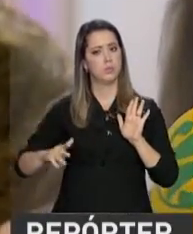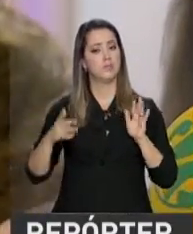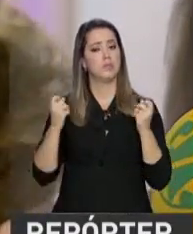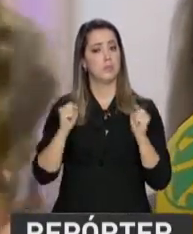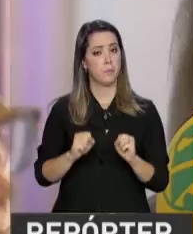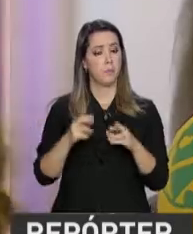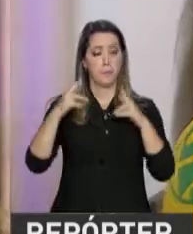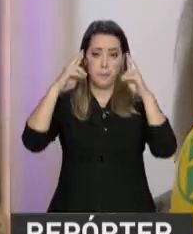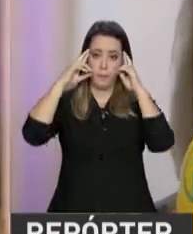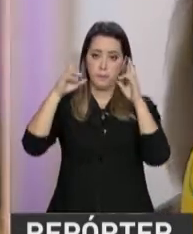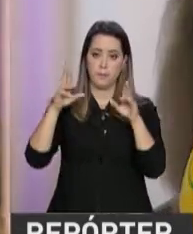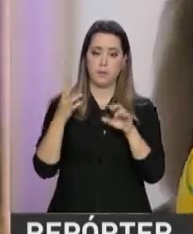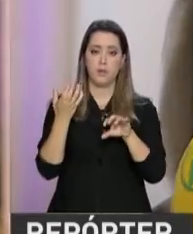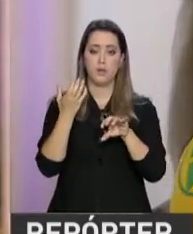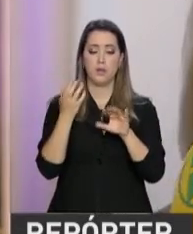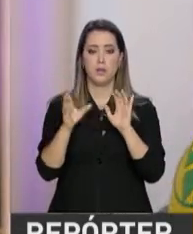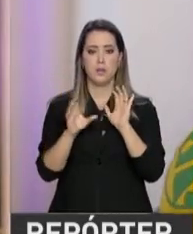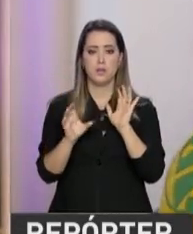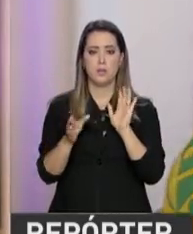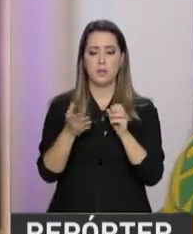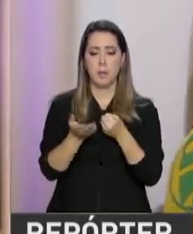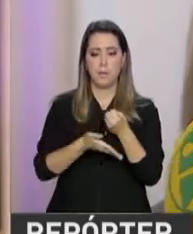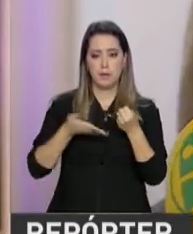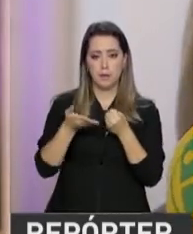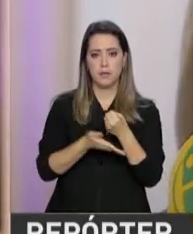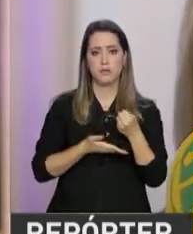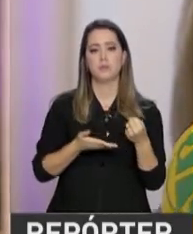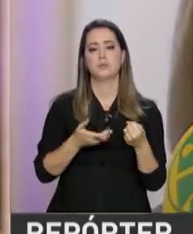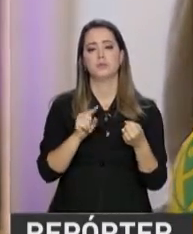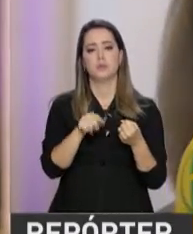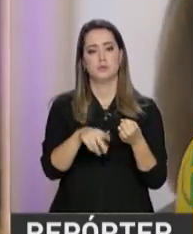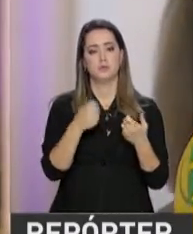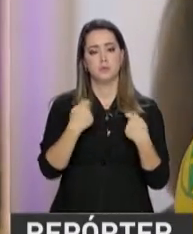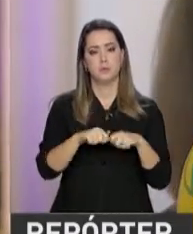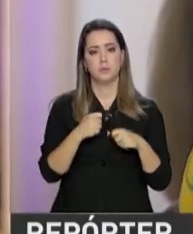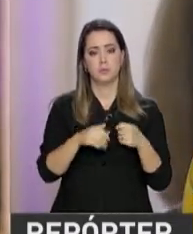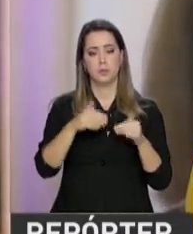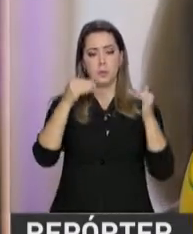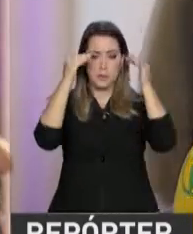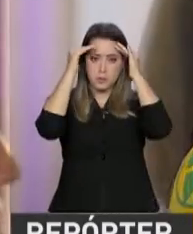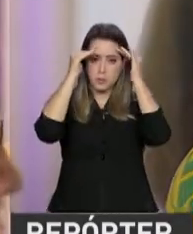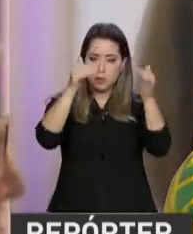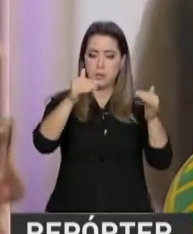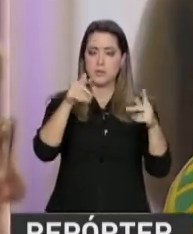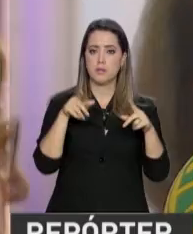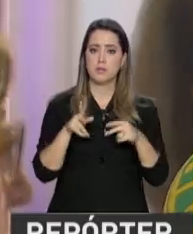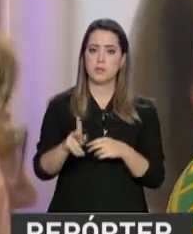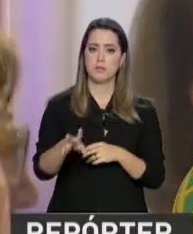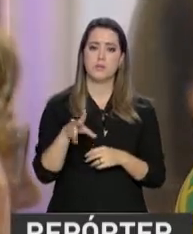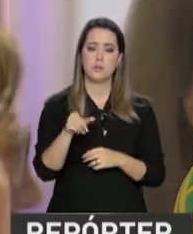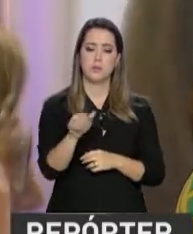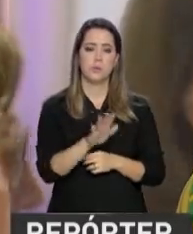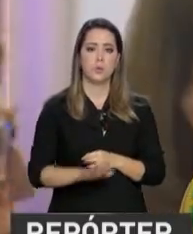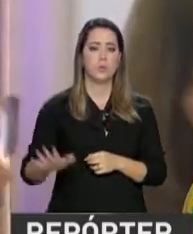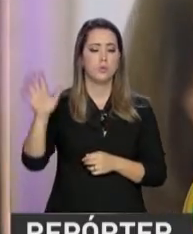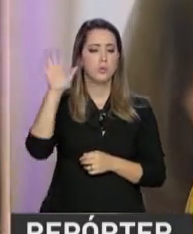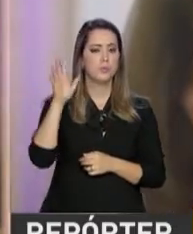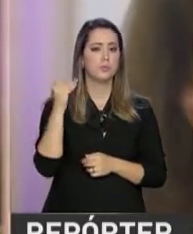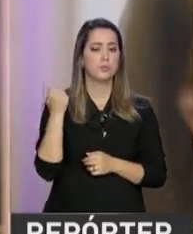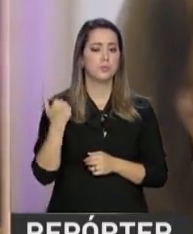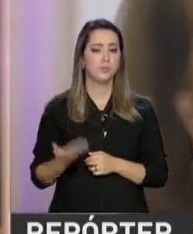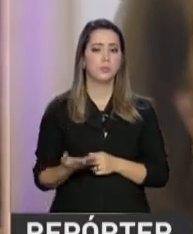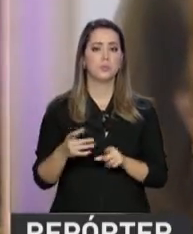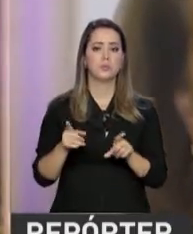é evidentemente a base curricular a estabelecida que deve ser é obrigatoriamente seguida por todas as redes de educação do brasil